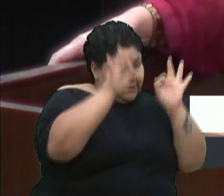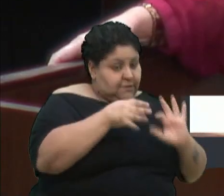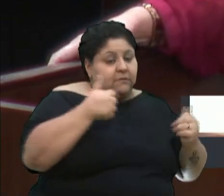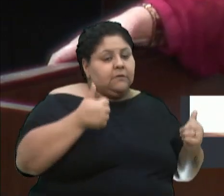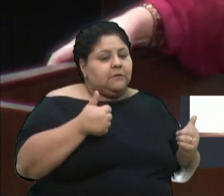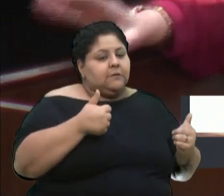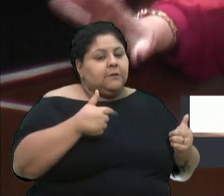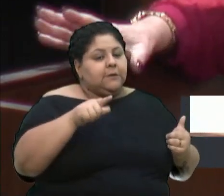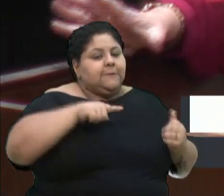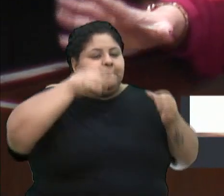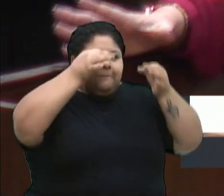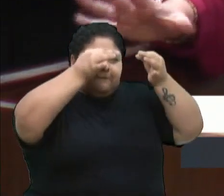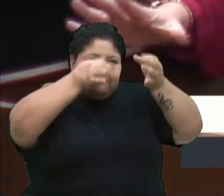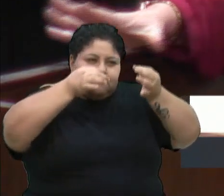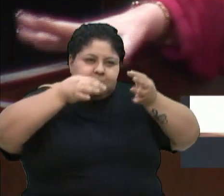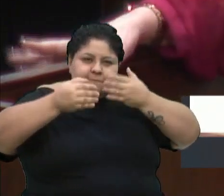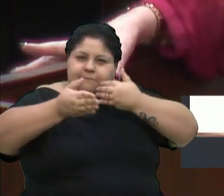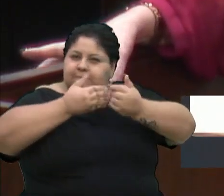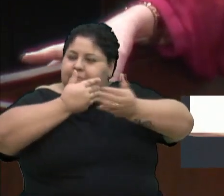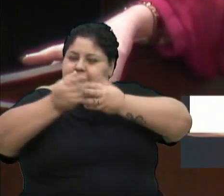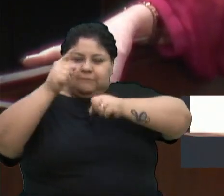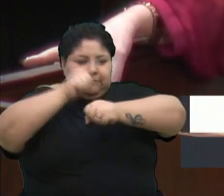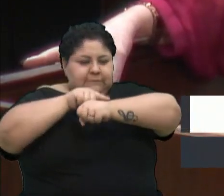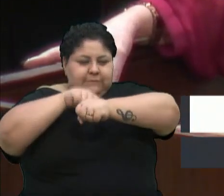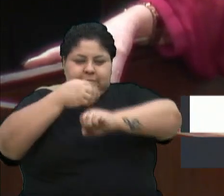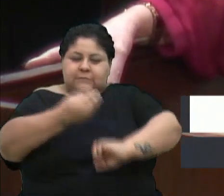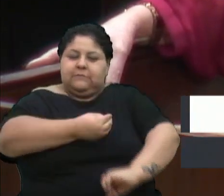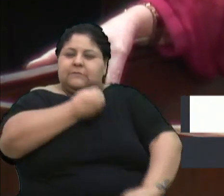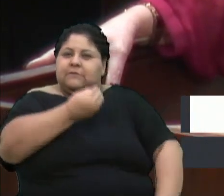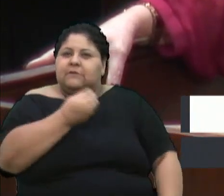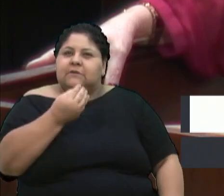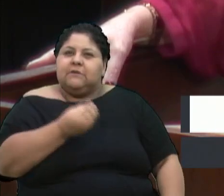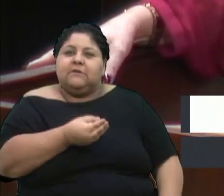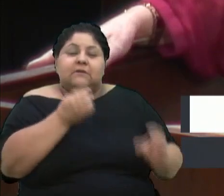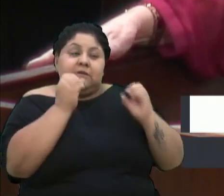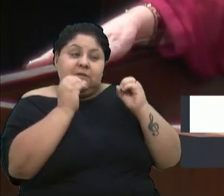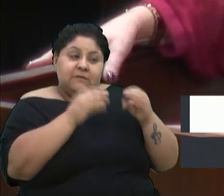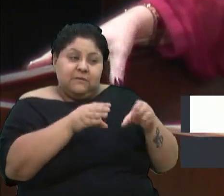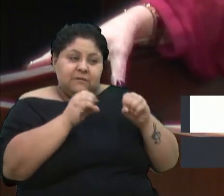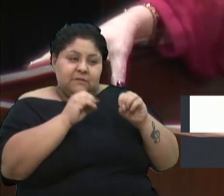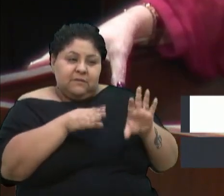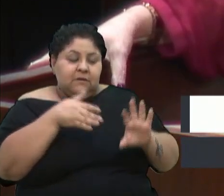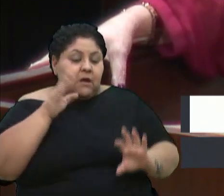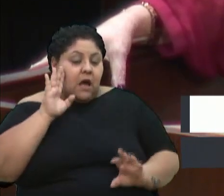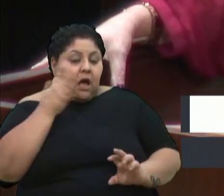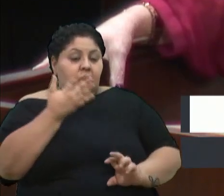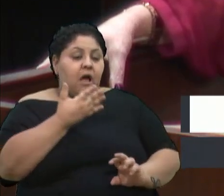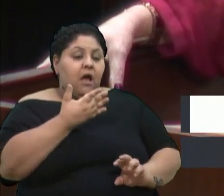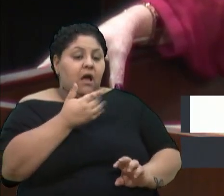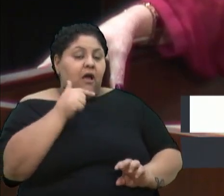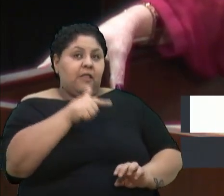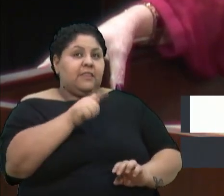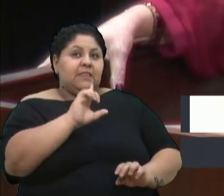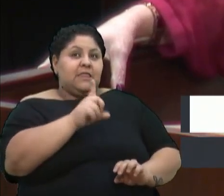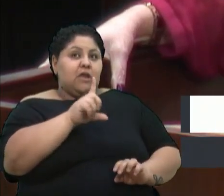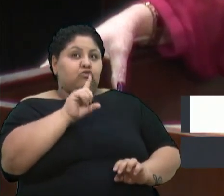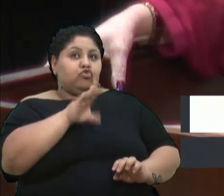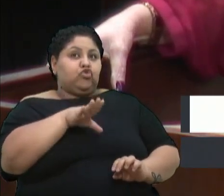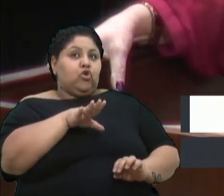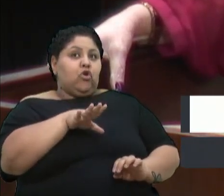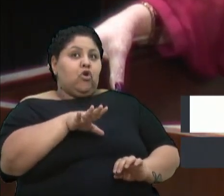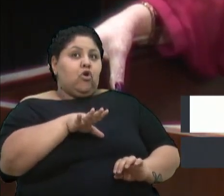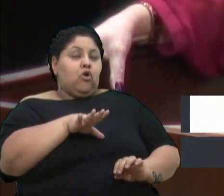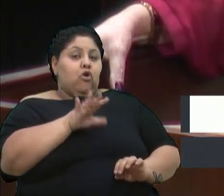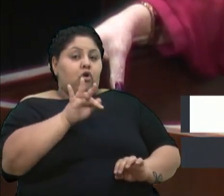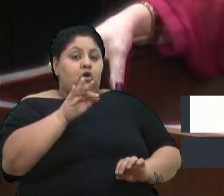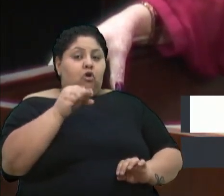que, em qualquer momento da nossa vida, a educação está acontecendo. Ela não é só formal. Às